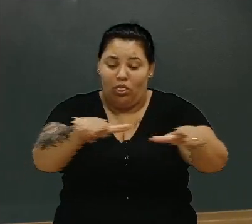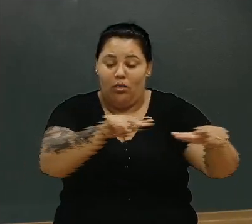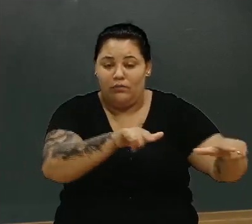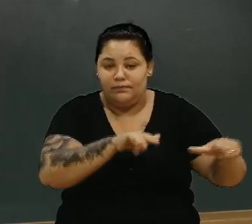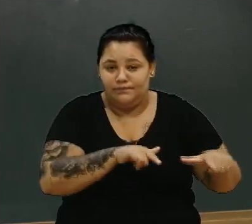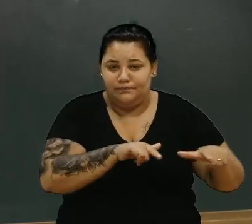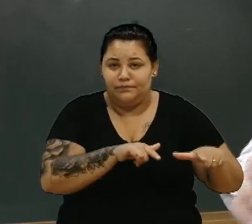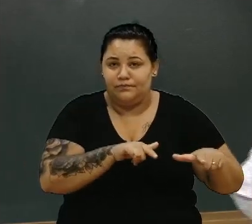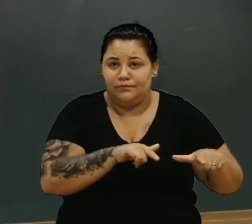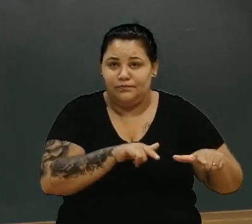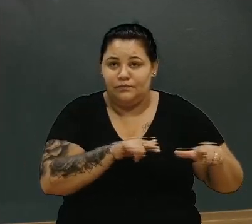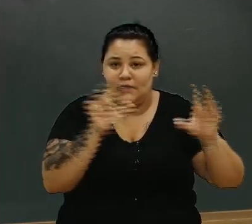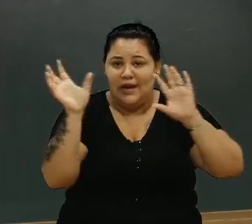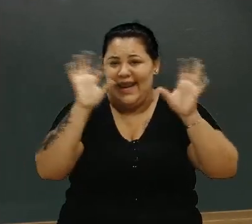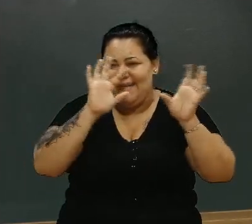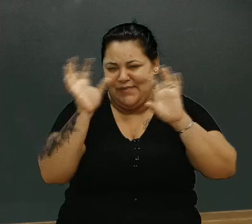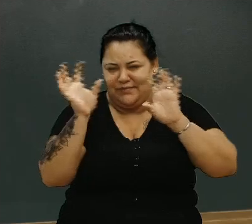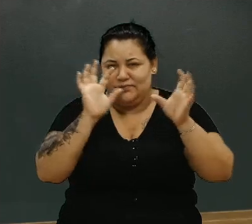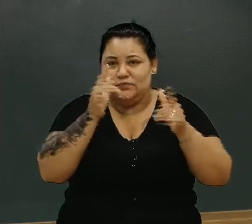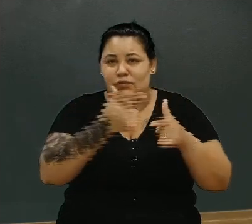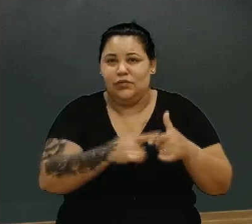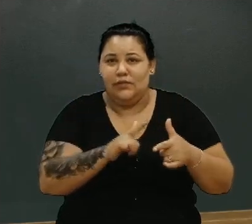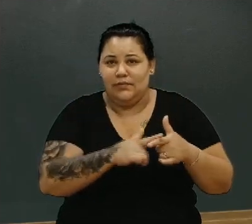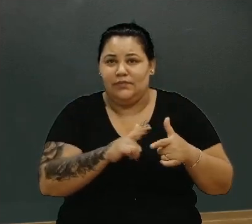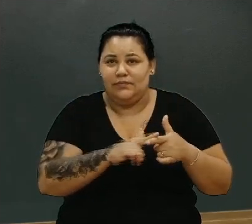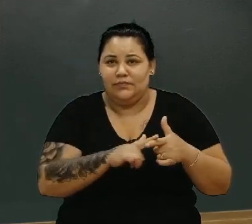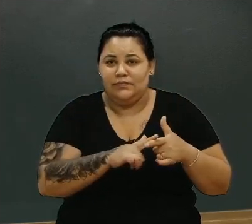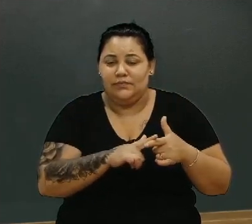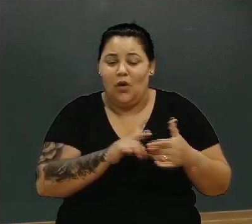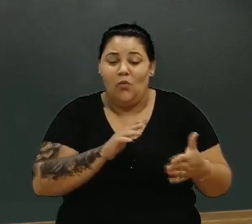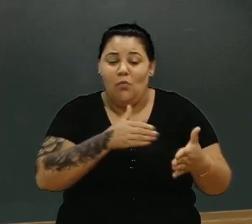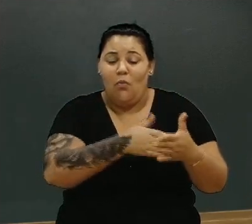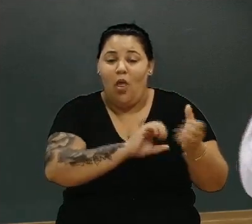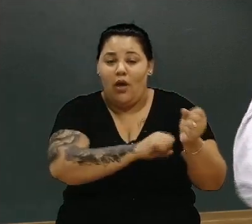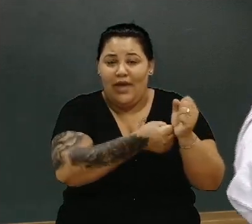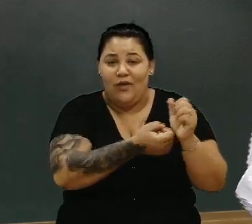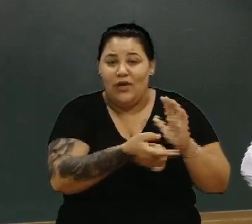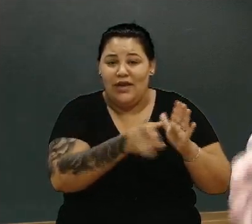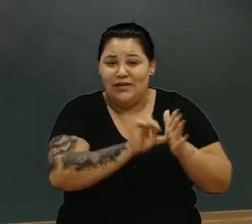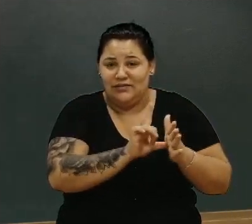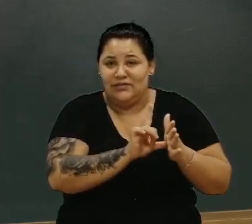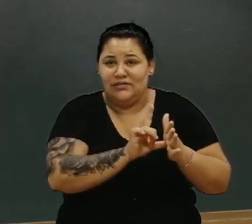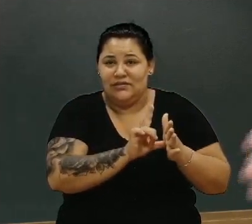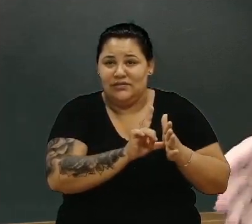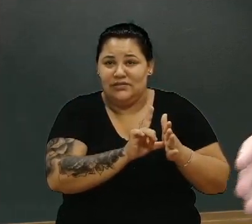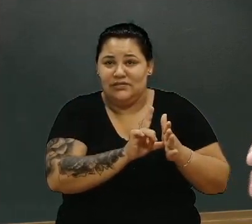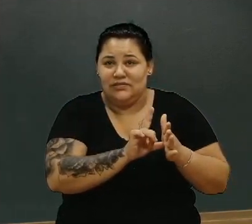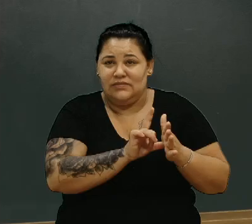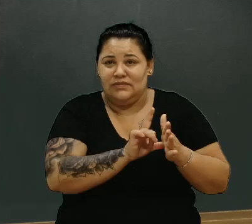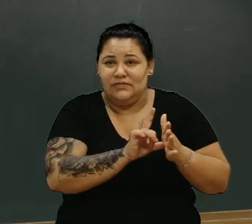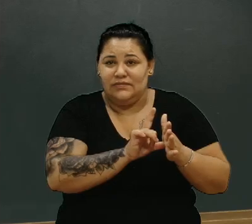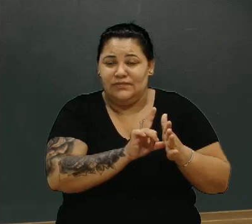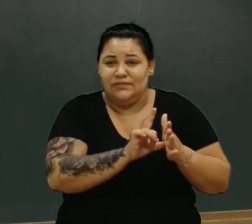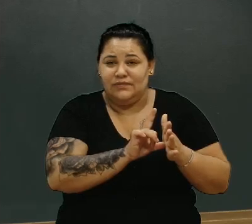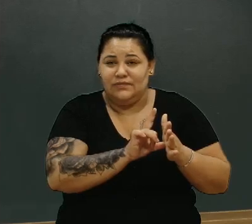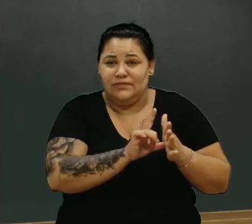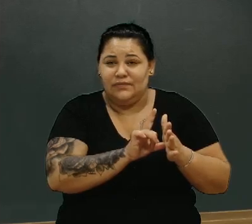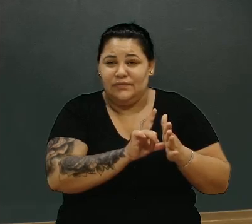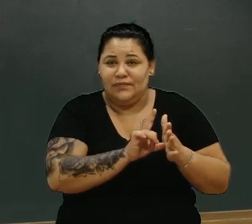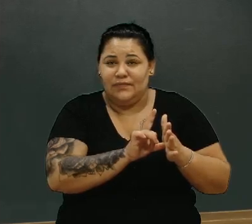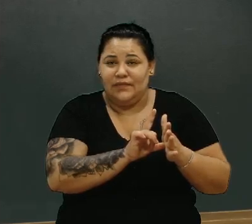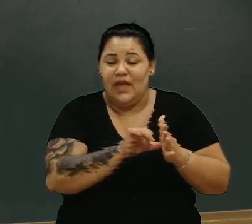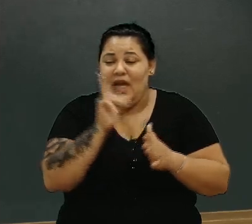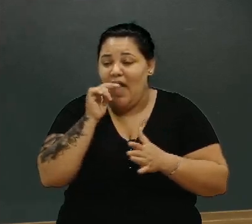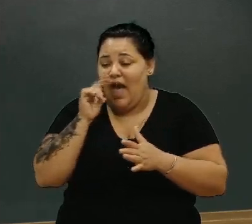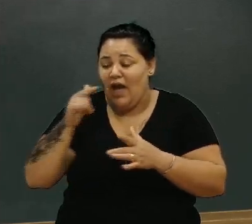eu sou um defensor ferrenho da ciência, e uma zona de bloqueio que anteriormente se encontrava no litoral sudeste do Brasil, bloqueando as chuvas no Rio de